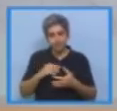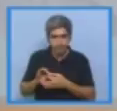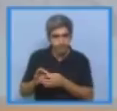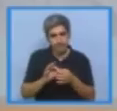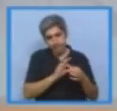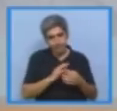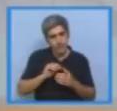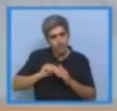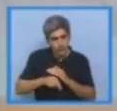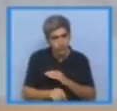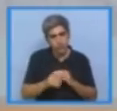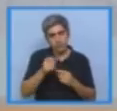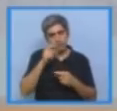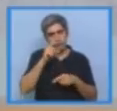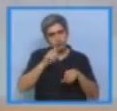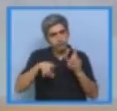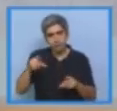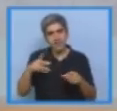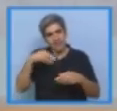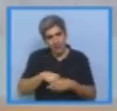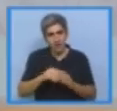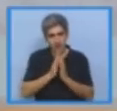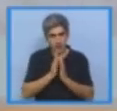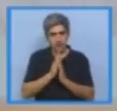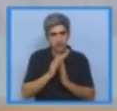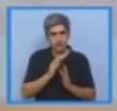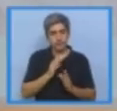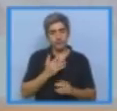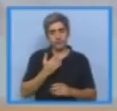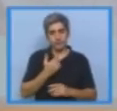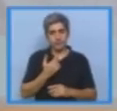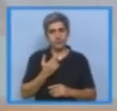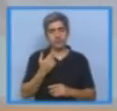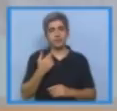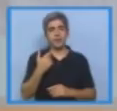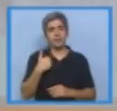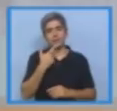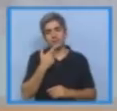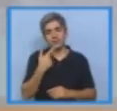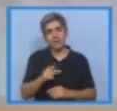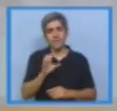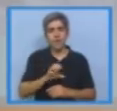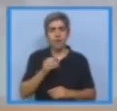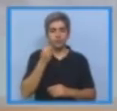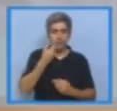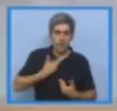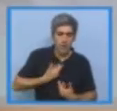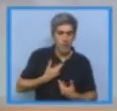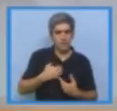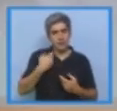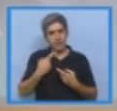profundo com a diversidade dentro da própria Igreja, sem deixarmos de ser uma, mas perceber que temos formas de estar que